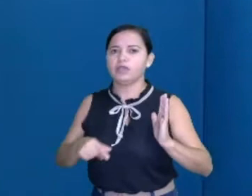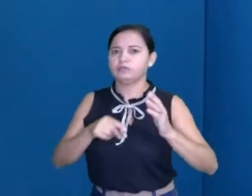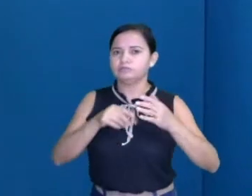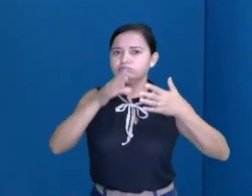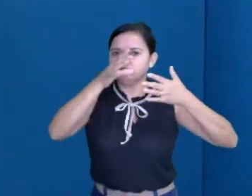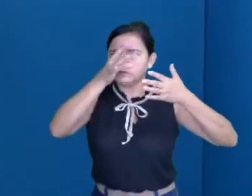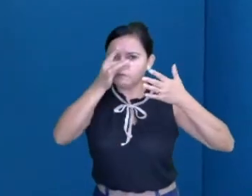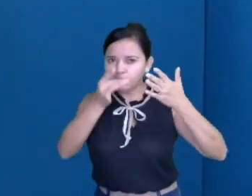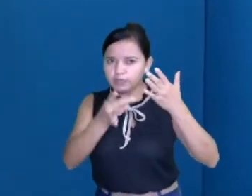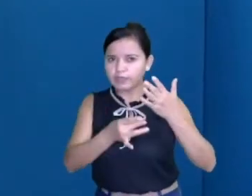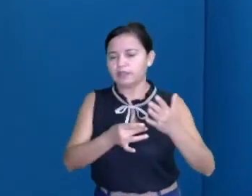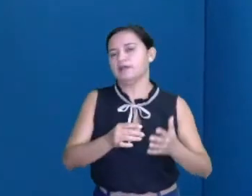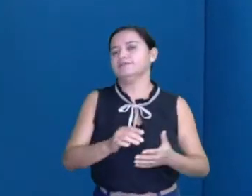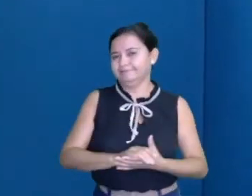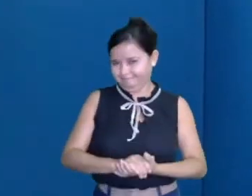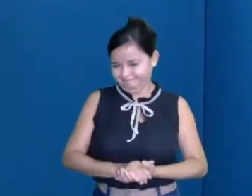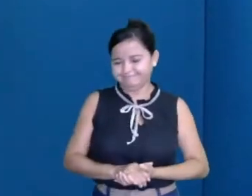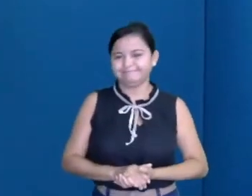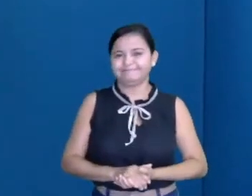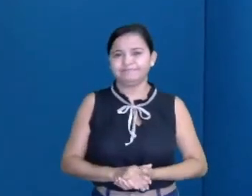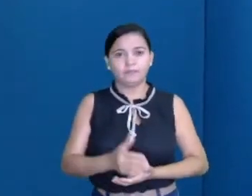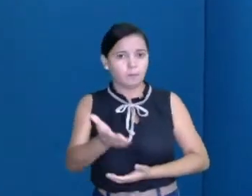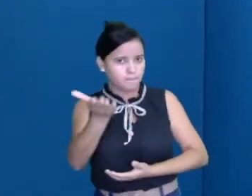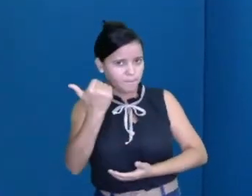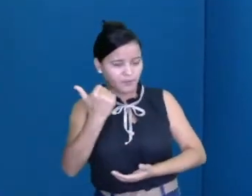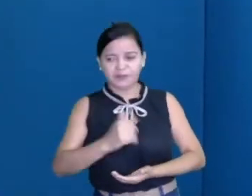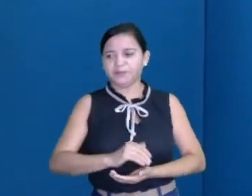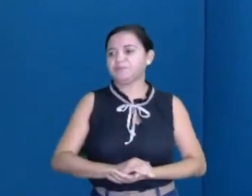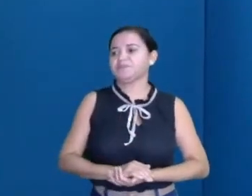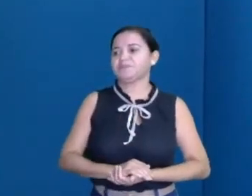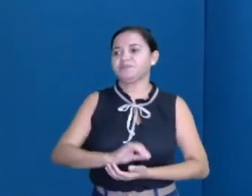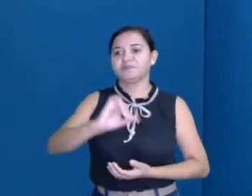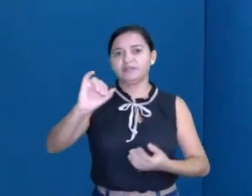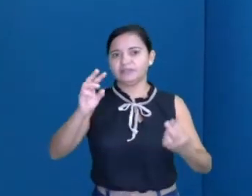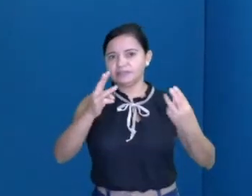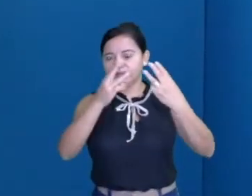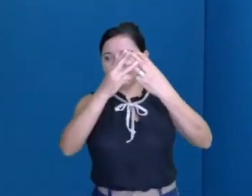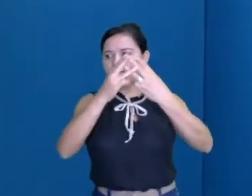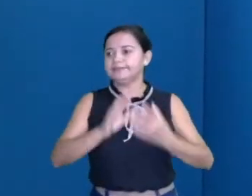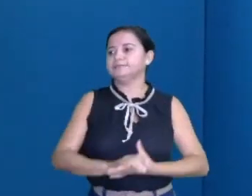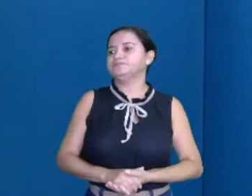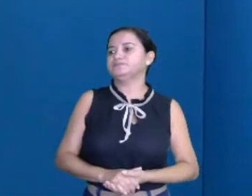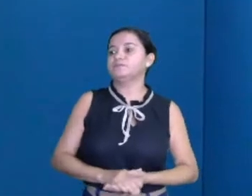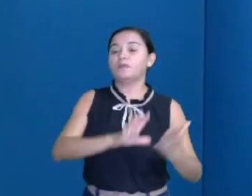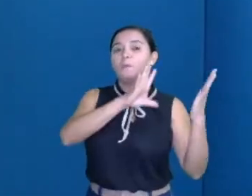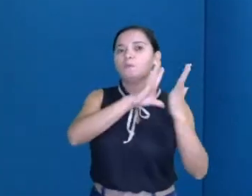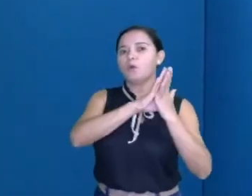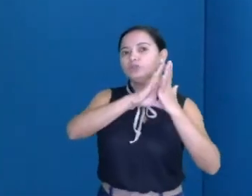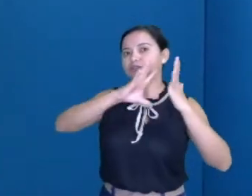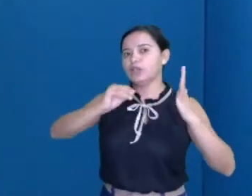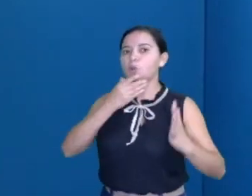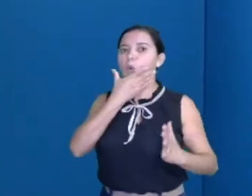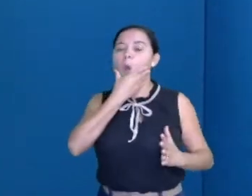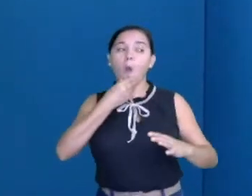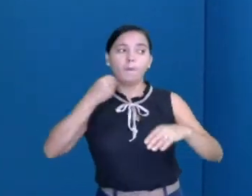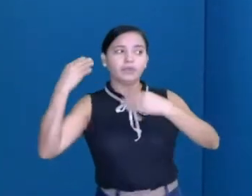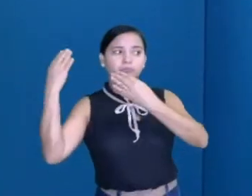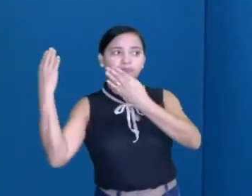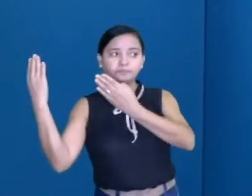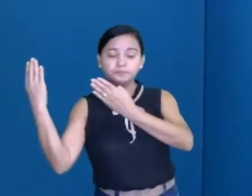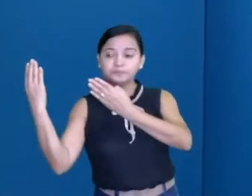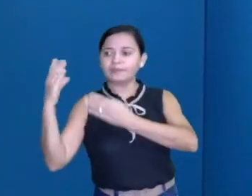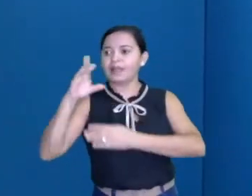de cada um deles de forma bem detalhadazinha. Então vamos embora, produção. Nosso próximo slide. Começando aí com o modelo de Dalton, tá? Que foi um modelo